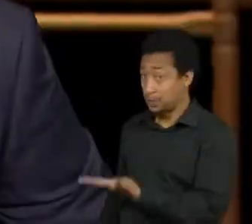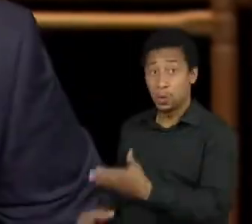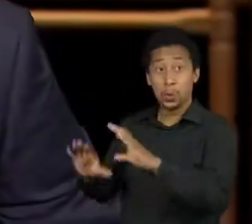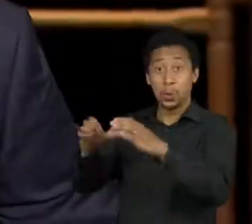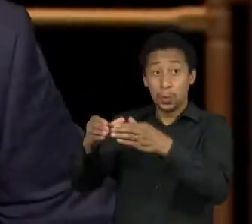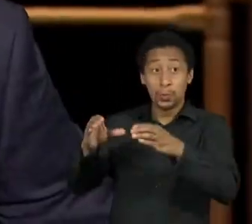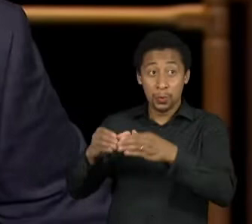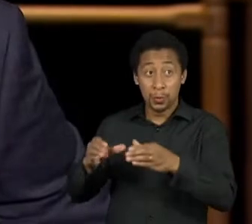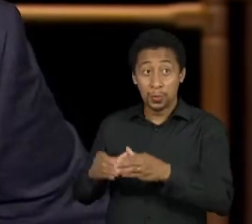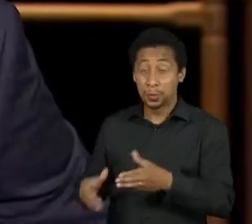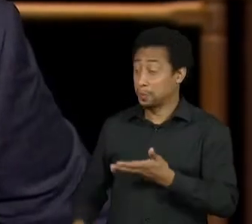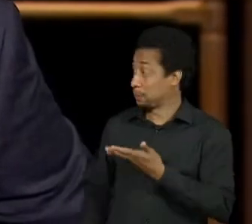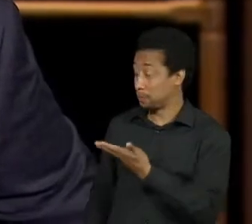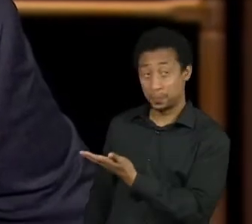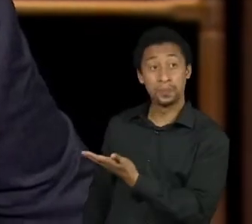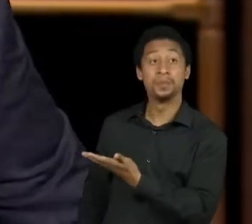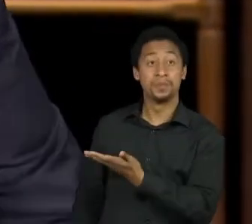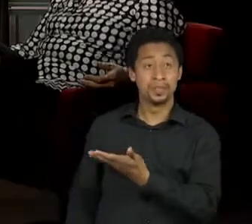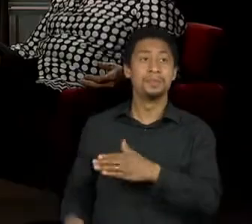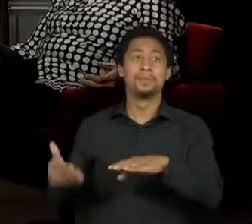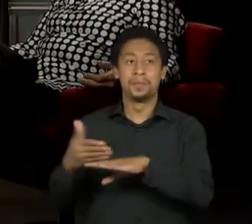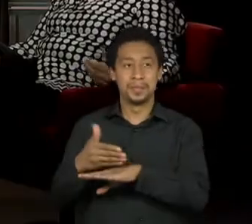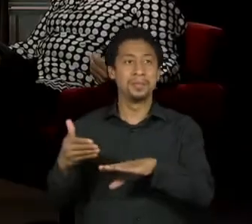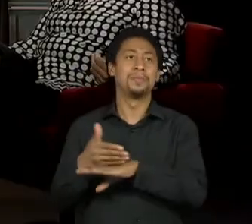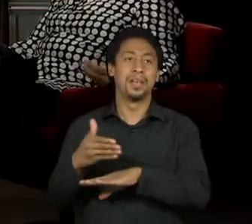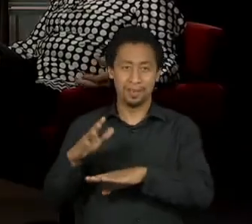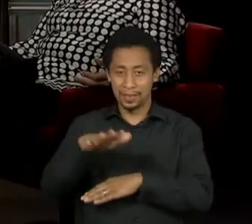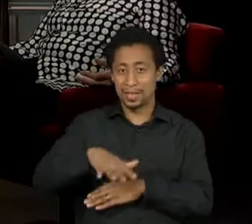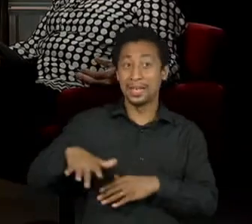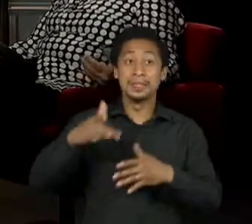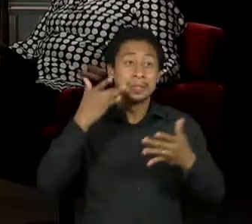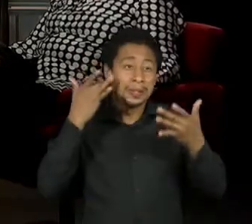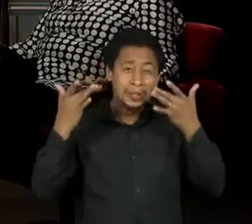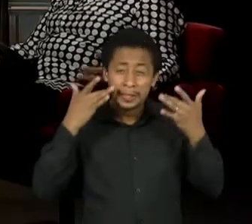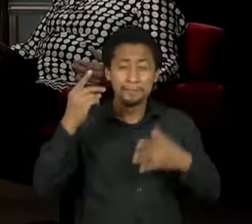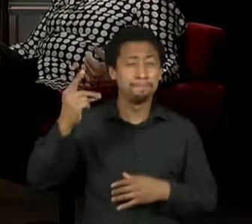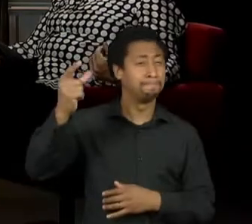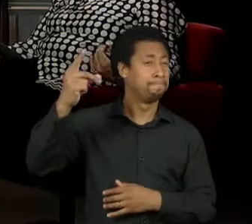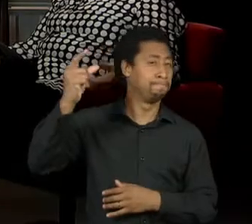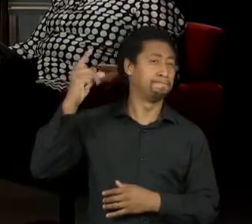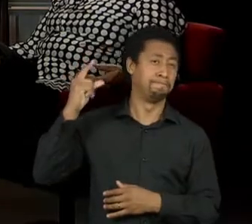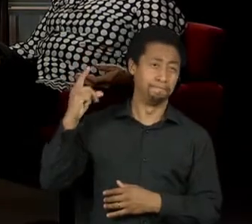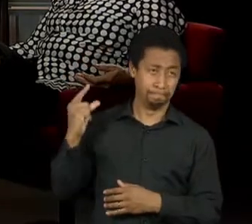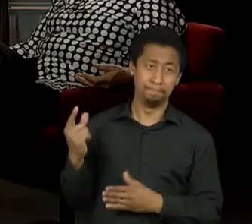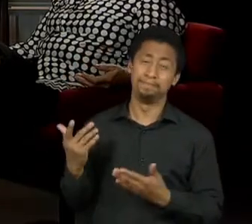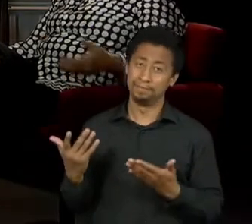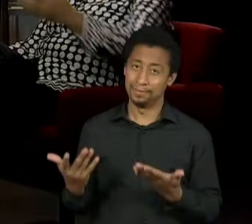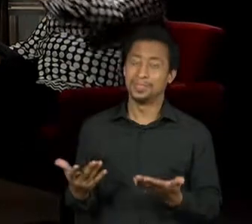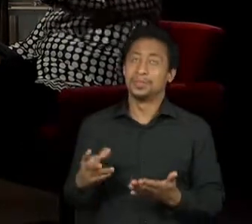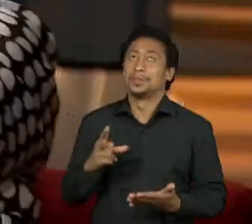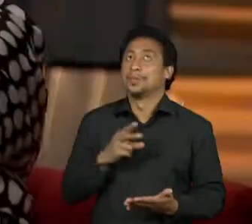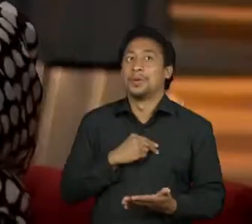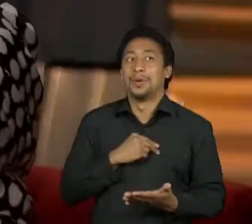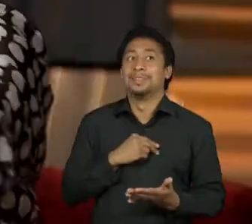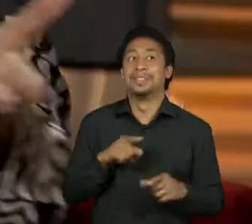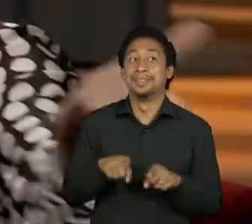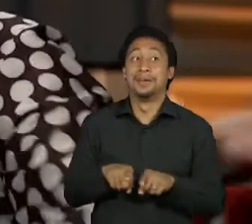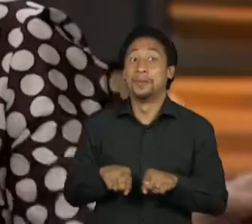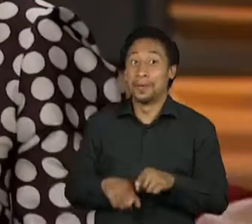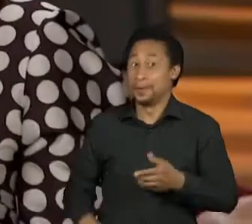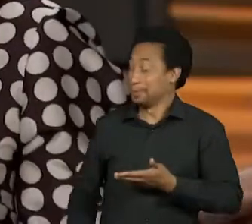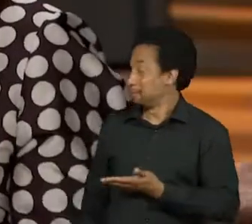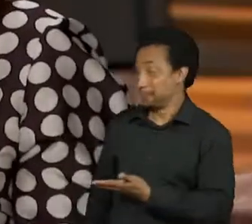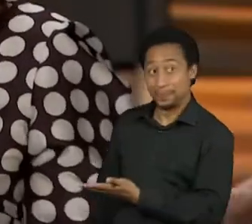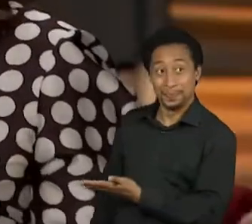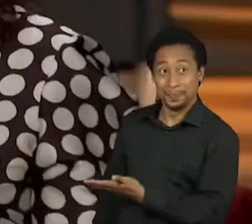lançar eles Escuta as velhas é no teatro Ruth é grata senhor coca-cola L